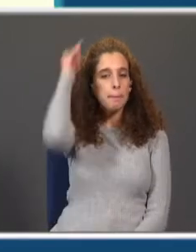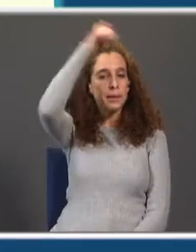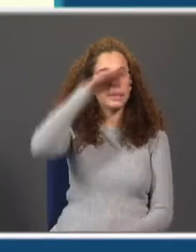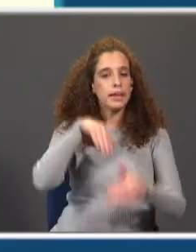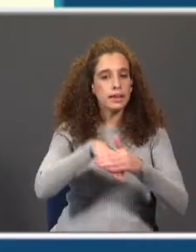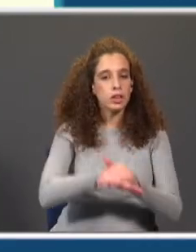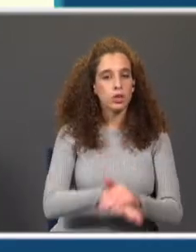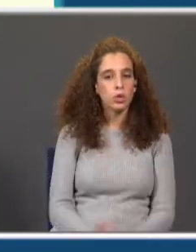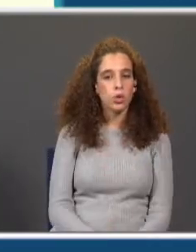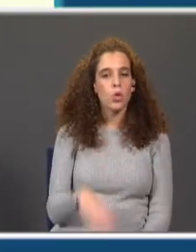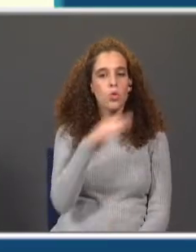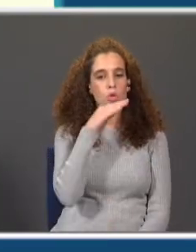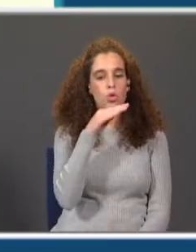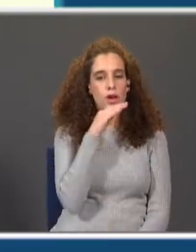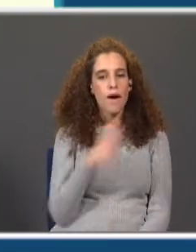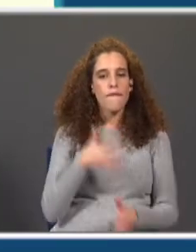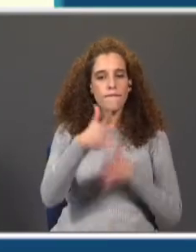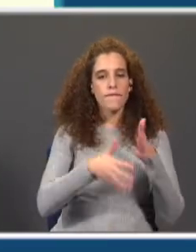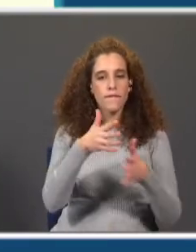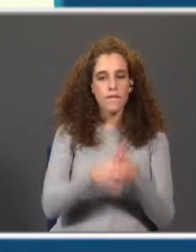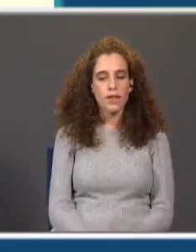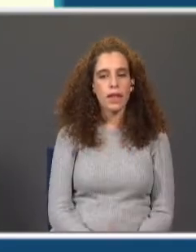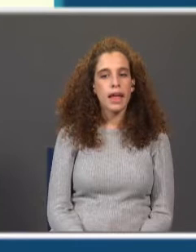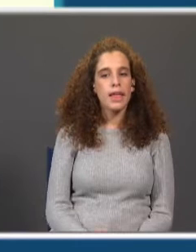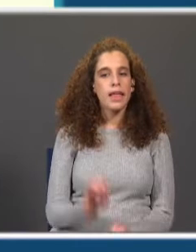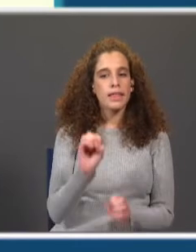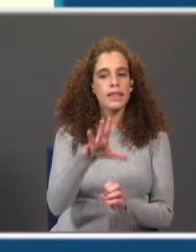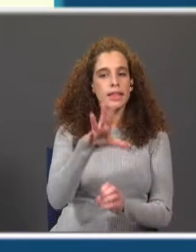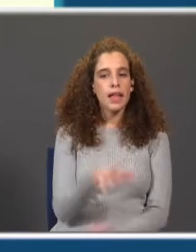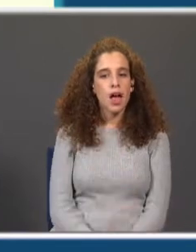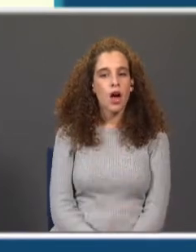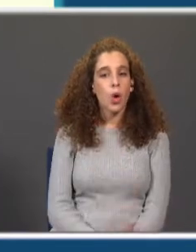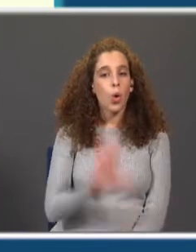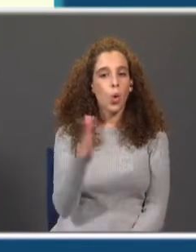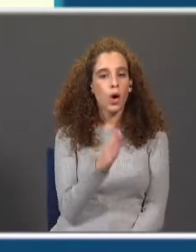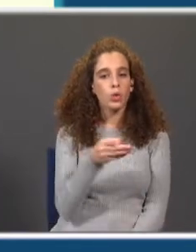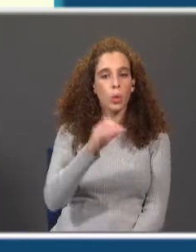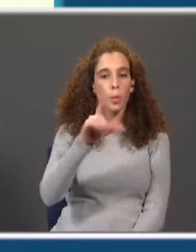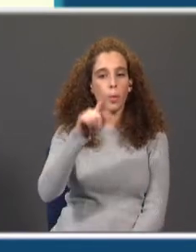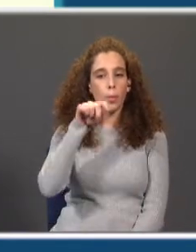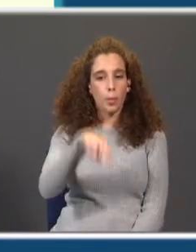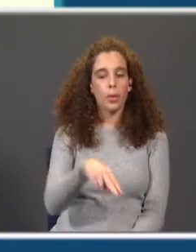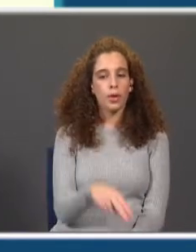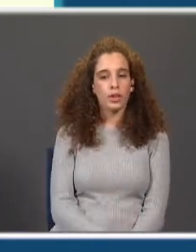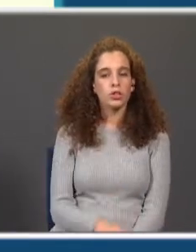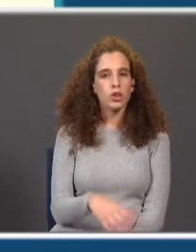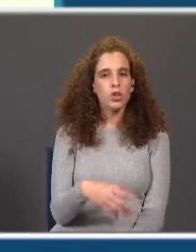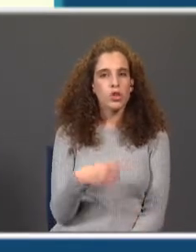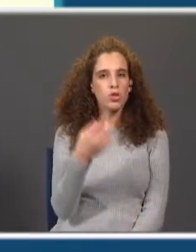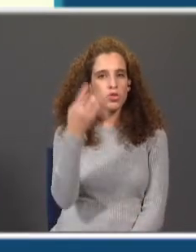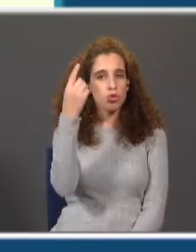cortumes acendia latidos fosforescentes nas noites de julho, quando o pólen da acácia me chovia nas pálpebras,